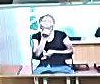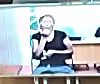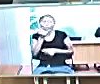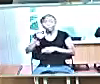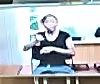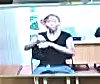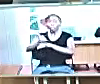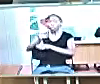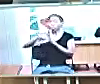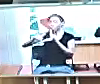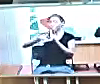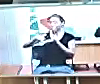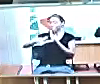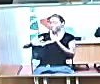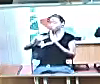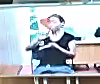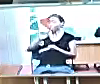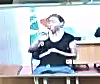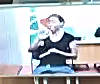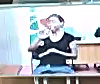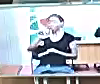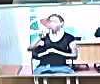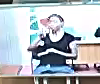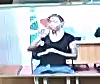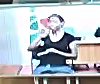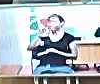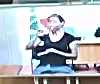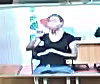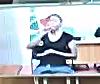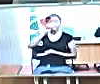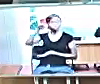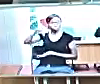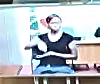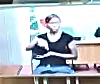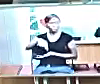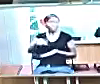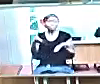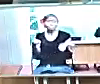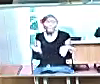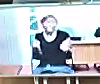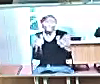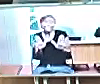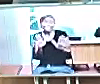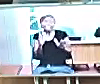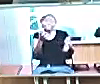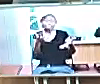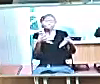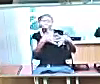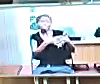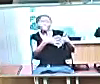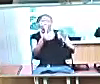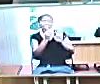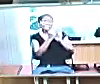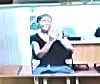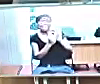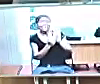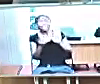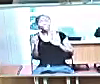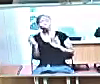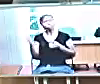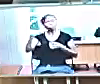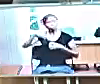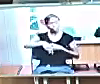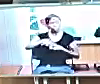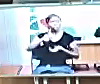do secretário helvécio ele chegou a estar presente aqui na casa só que teve um conflito de agenda ele vê um pouco mais cedo tinha um outro conflito é